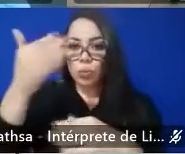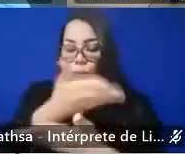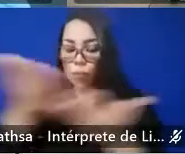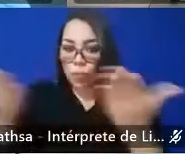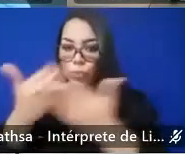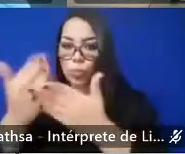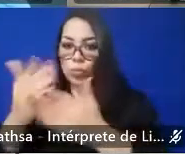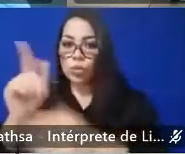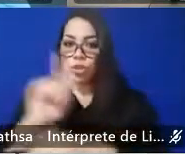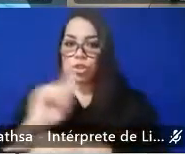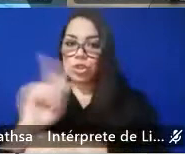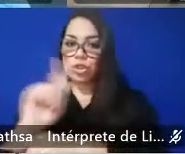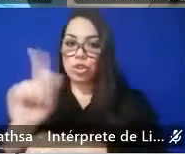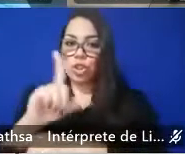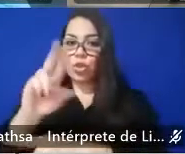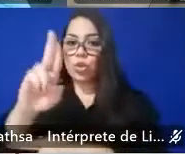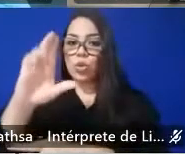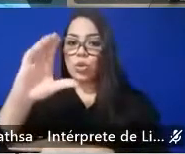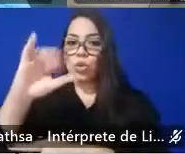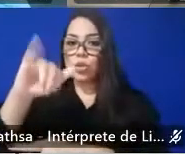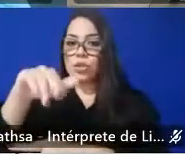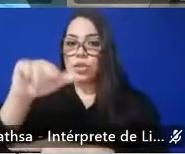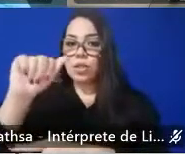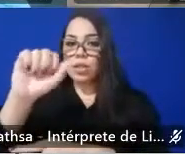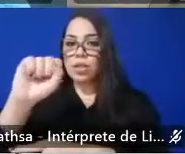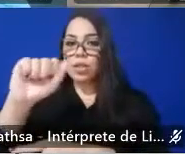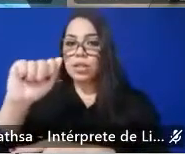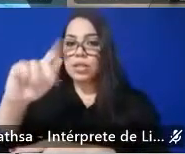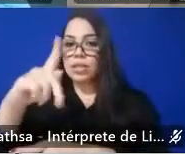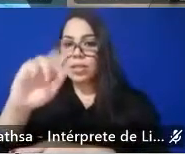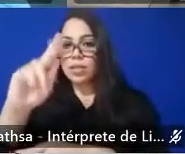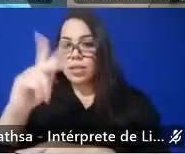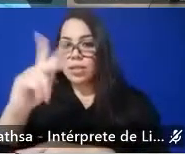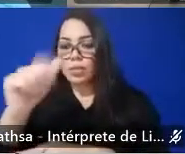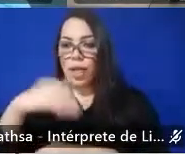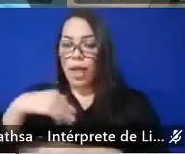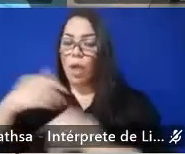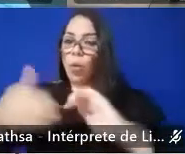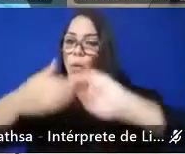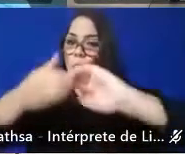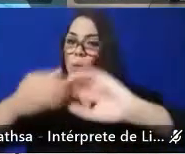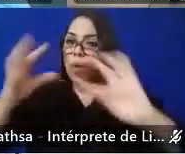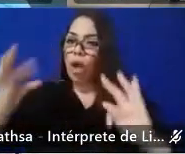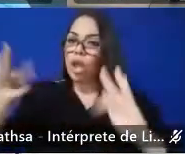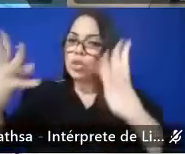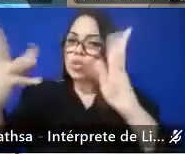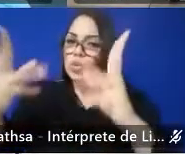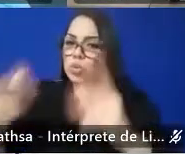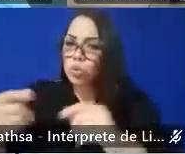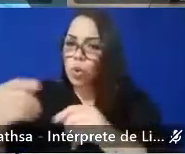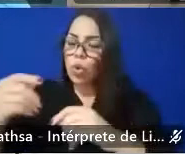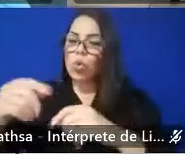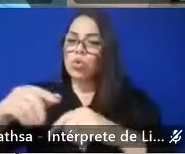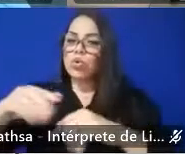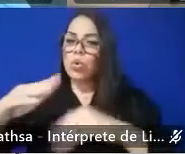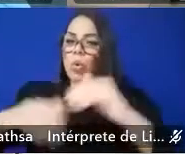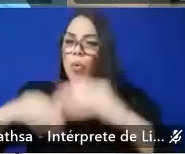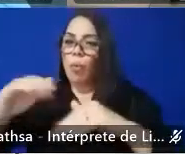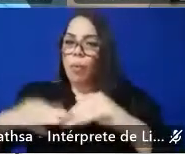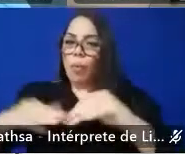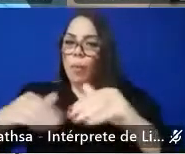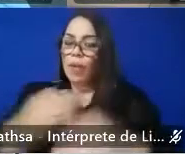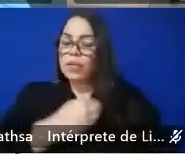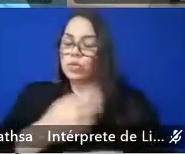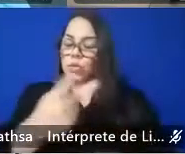Luciana sapha Silveira na pessoa de quem comprimento todos os corregedores presentes que lideraram uma de suas presenças